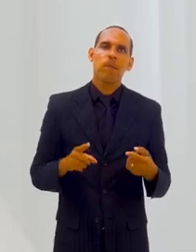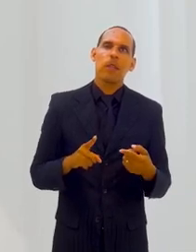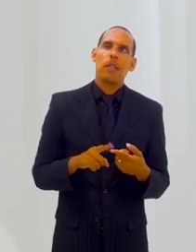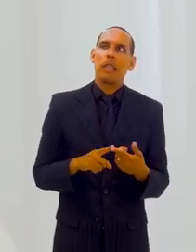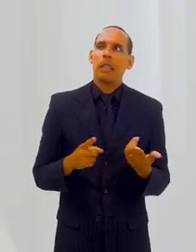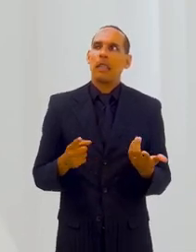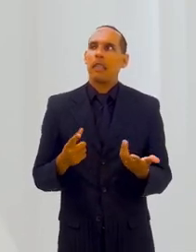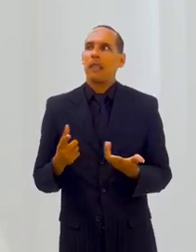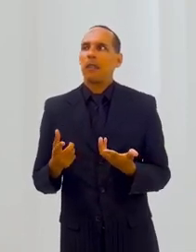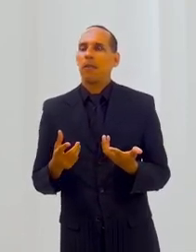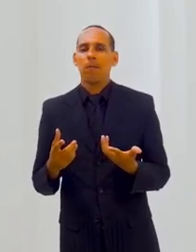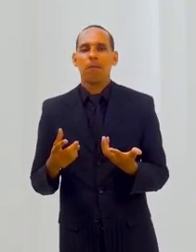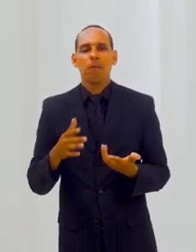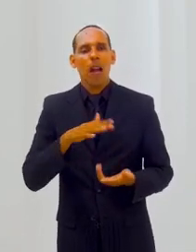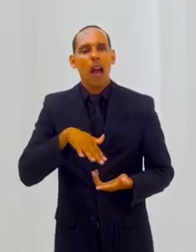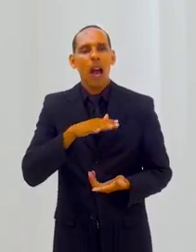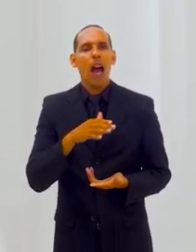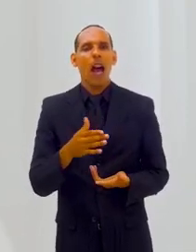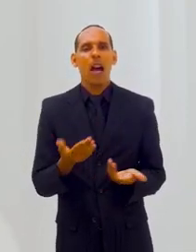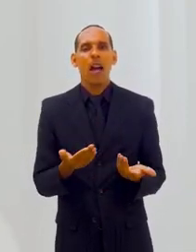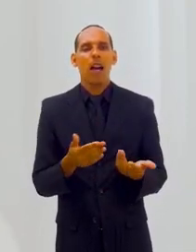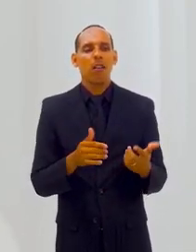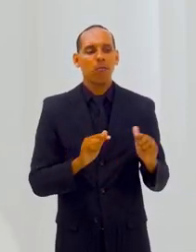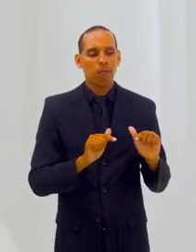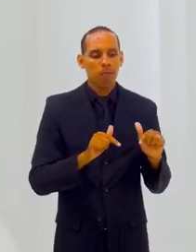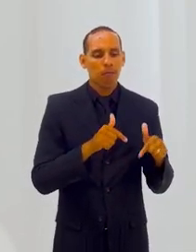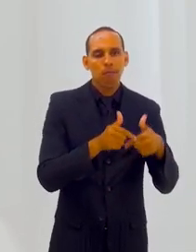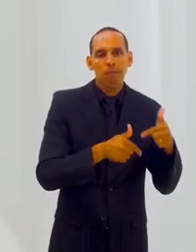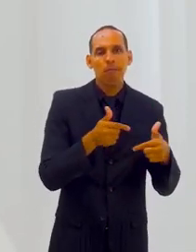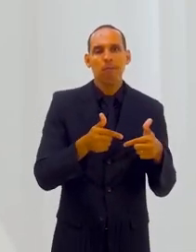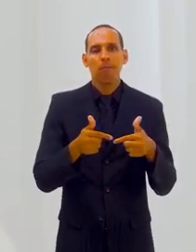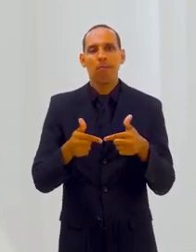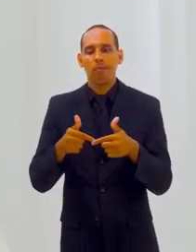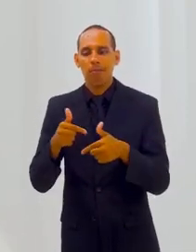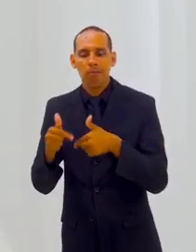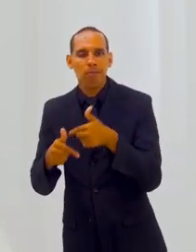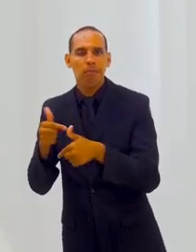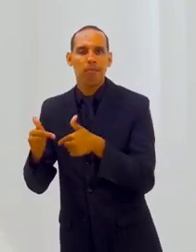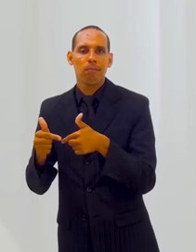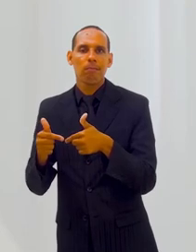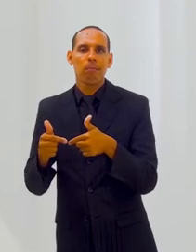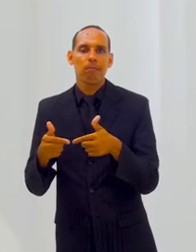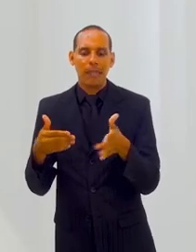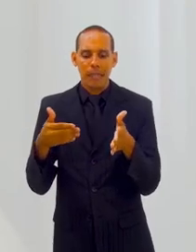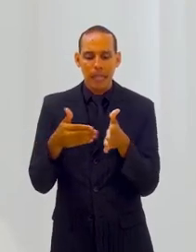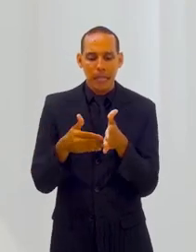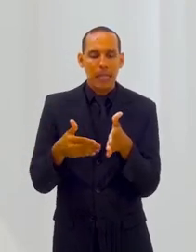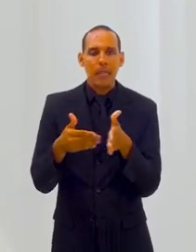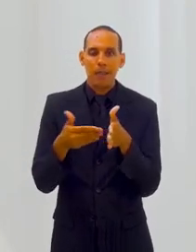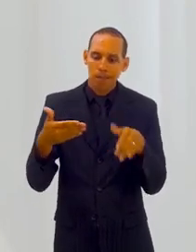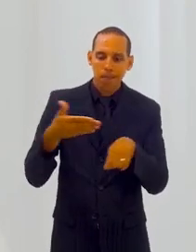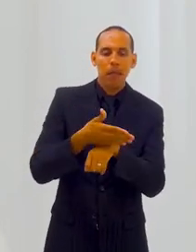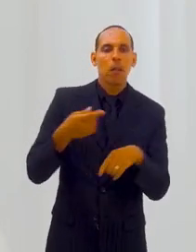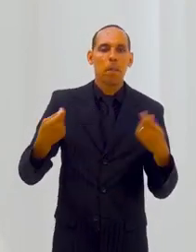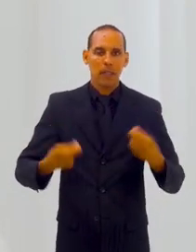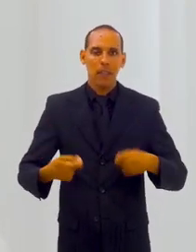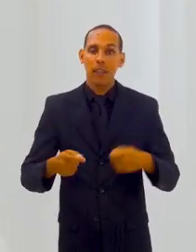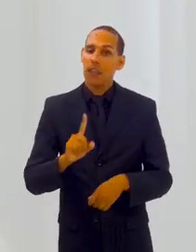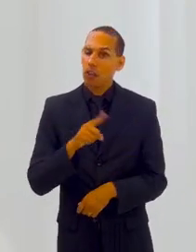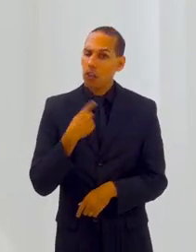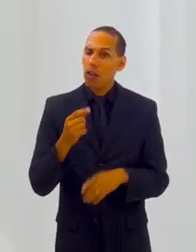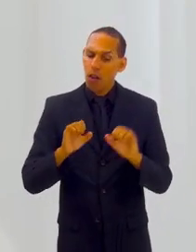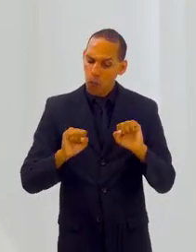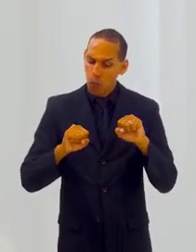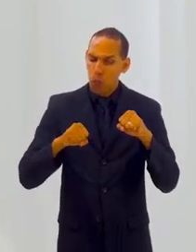legislativo quanto no campo operacional, que precisam ser superadas. Nós estamos nos